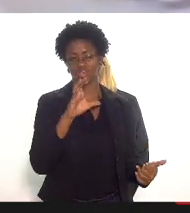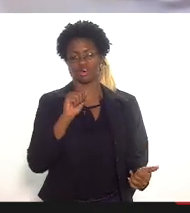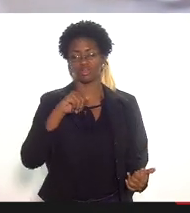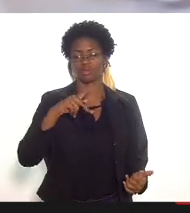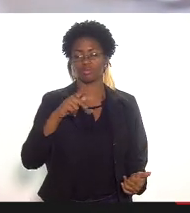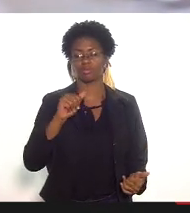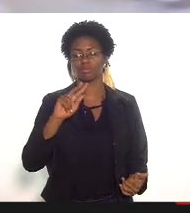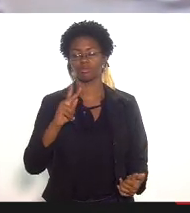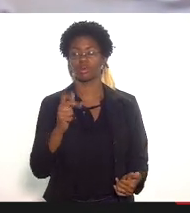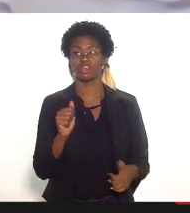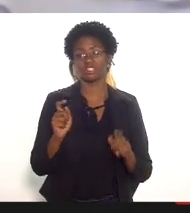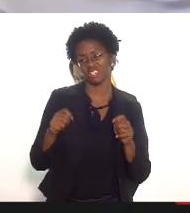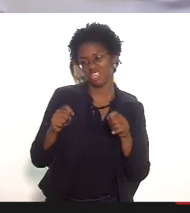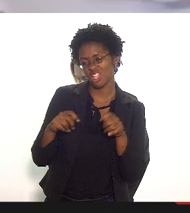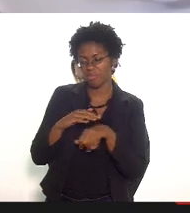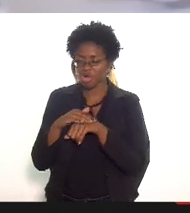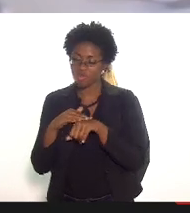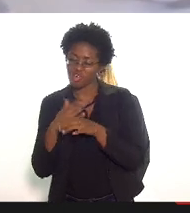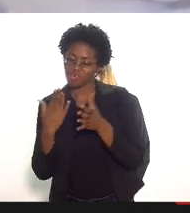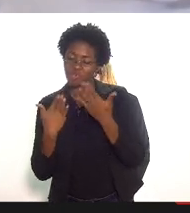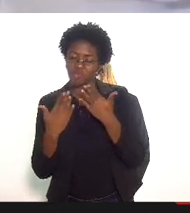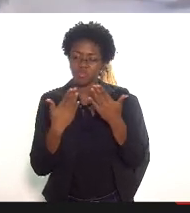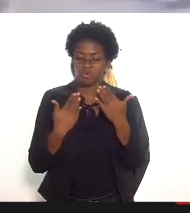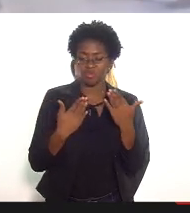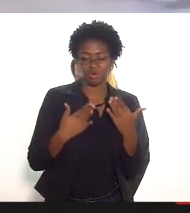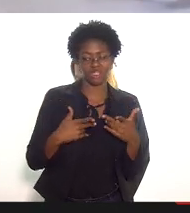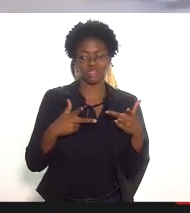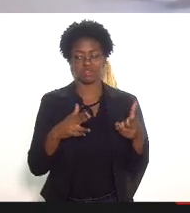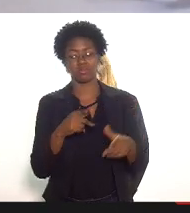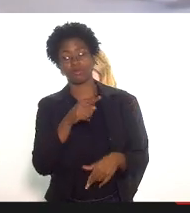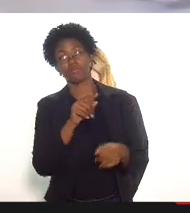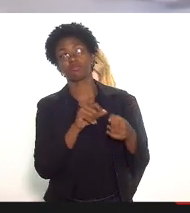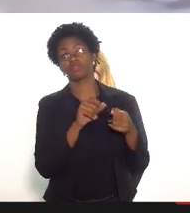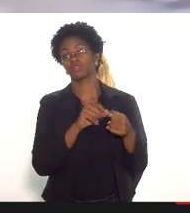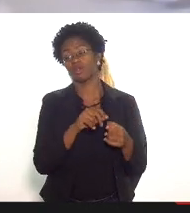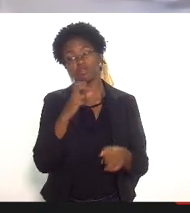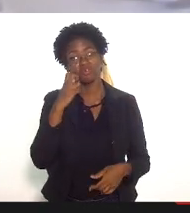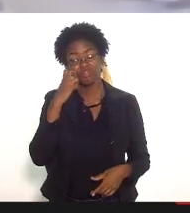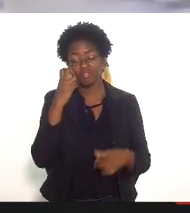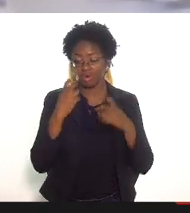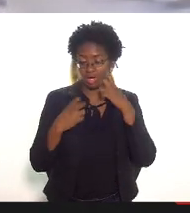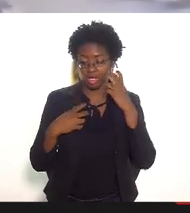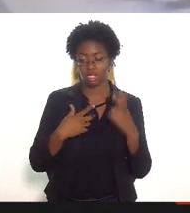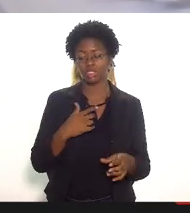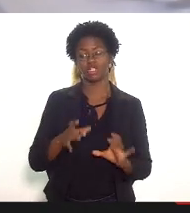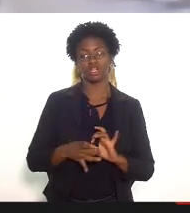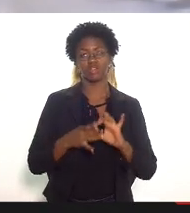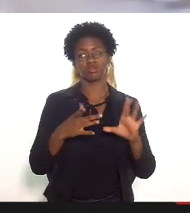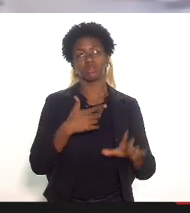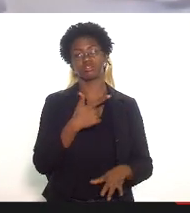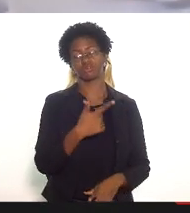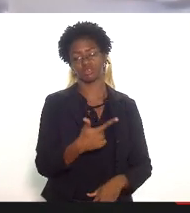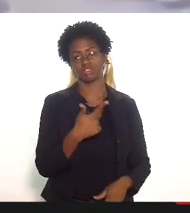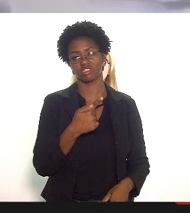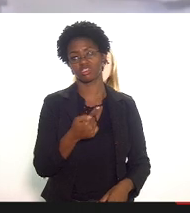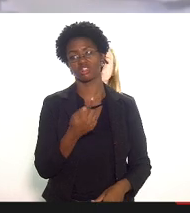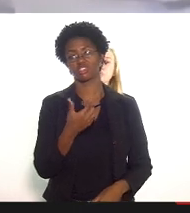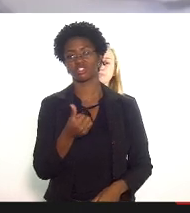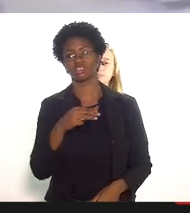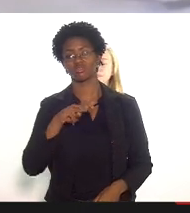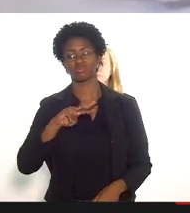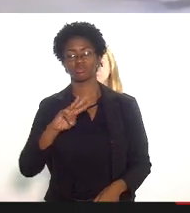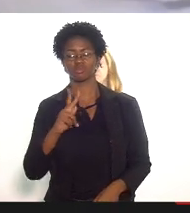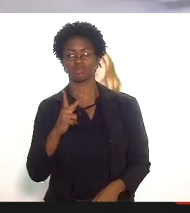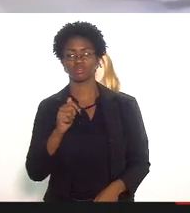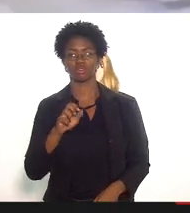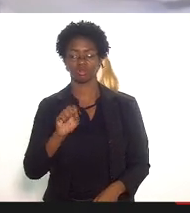barganhar, e barganhar da forma que foi feita vergonhosamente, que liberar 286 milhões, que não foi utilizado praticamente